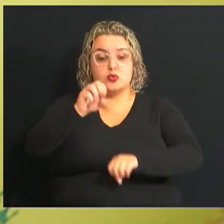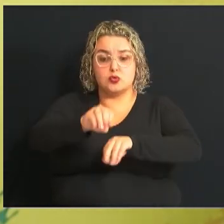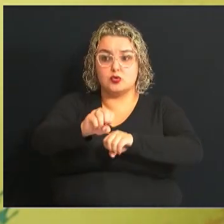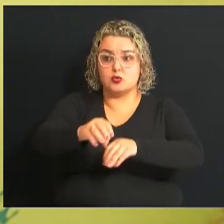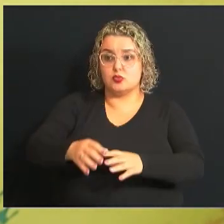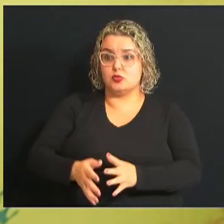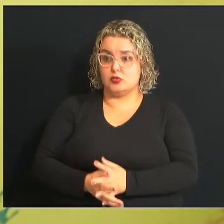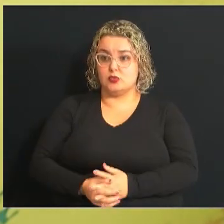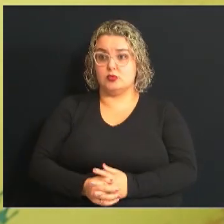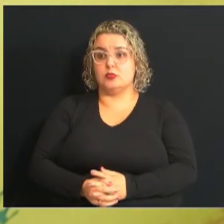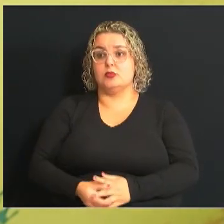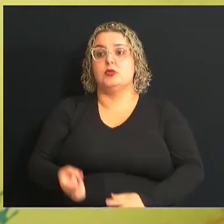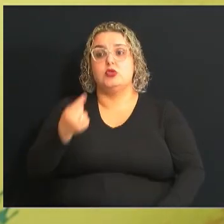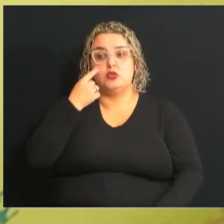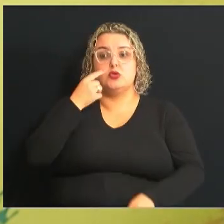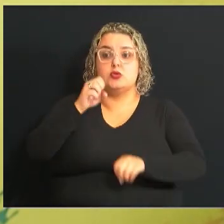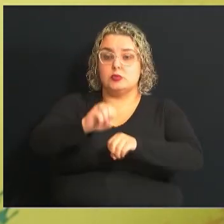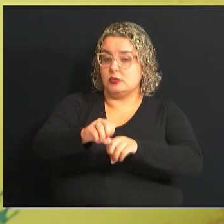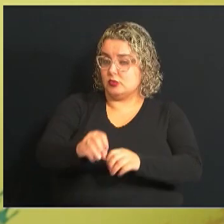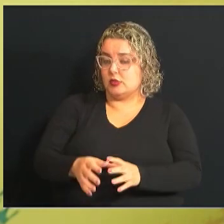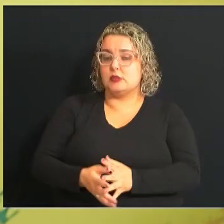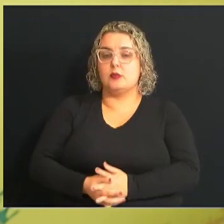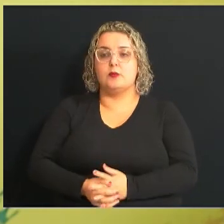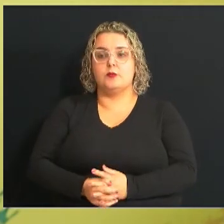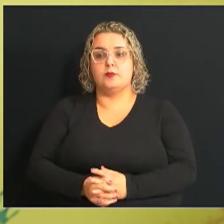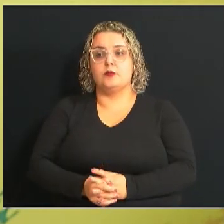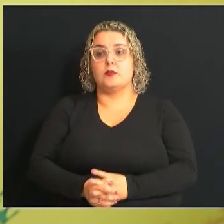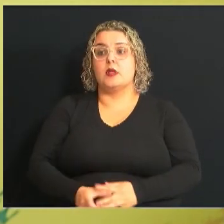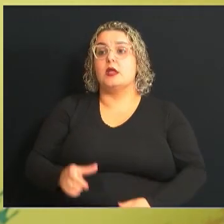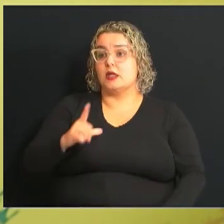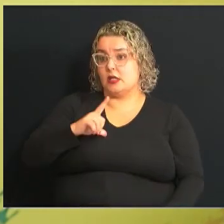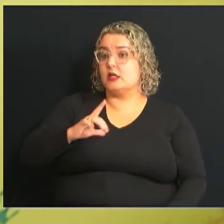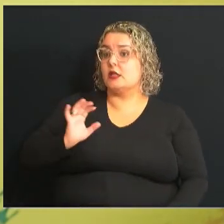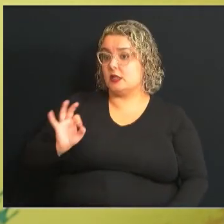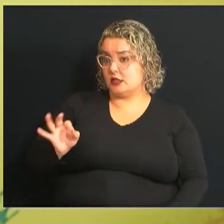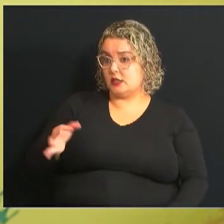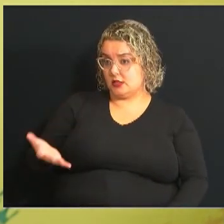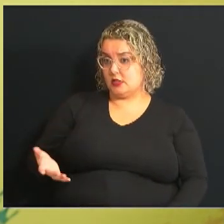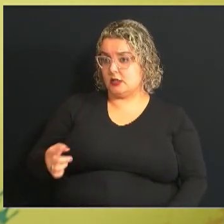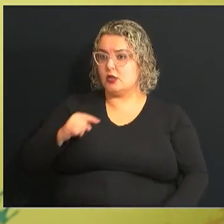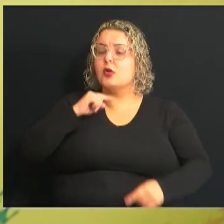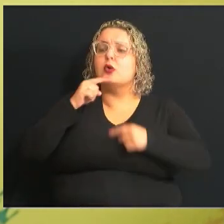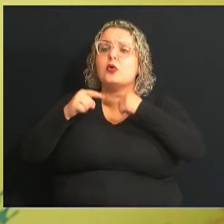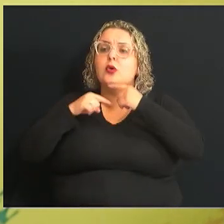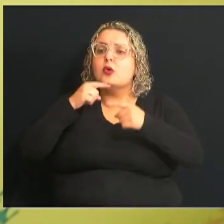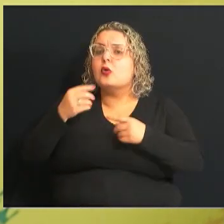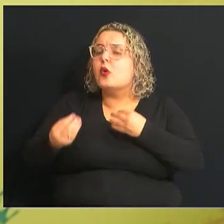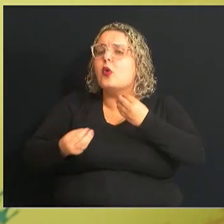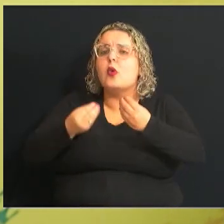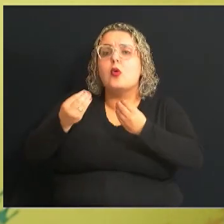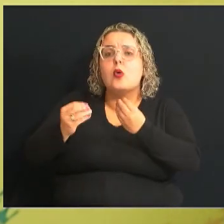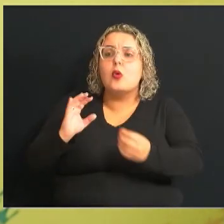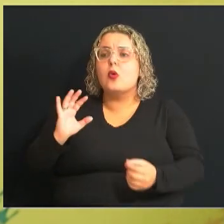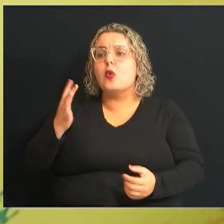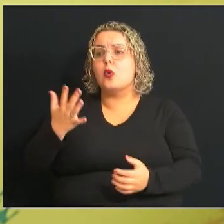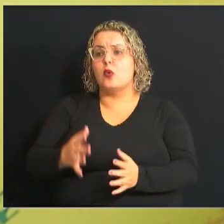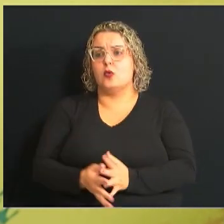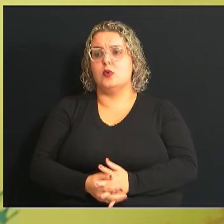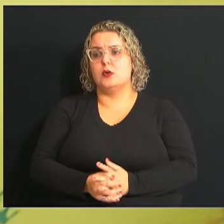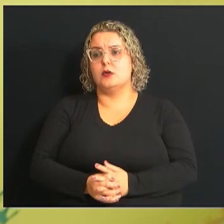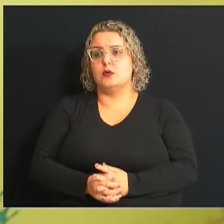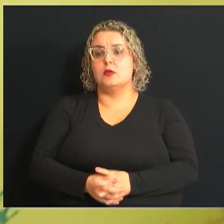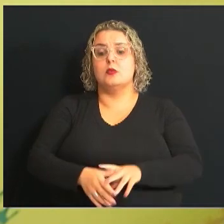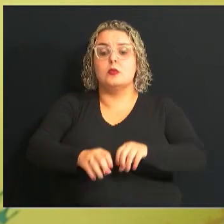situação, de olho na educação, e que tem certamente essa dúvida, como que funciona, não é, os ensinamentos